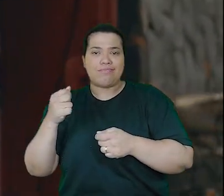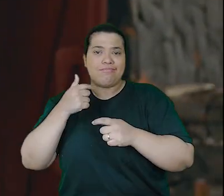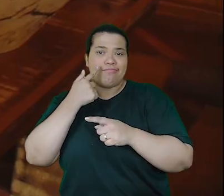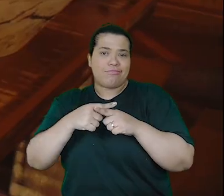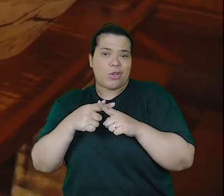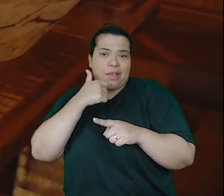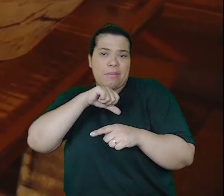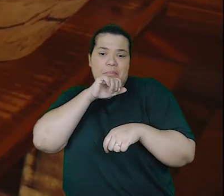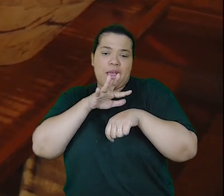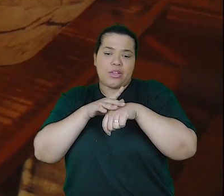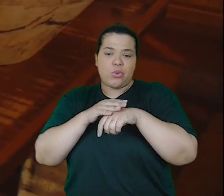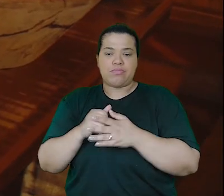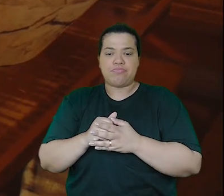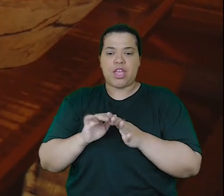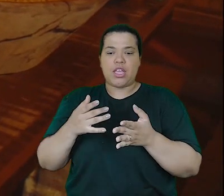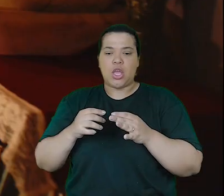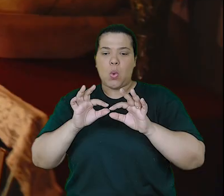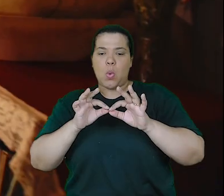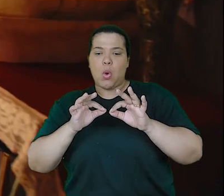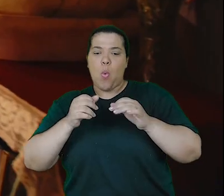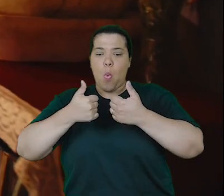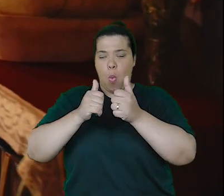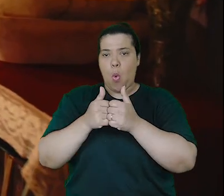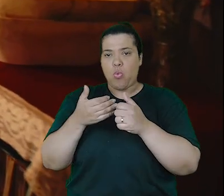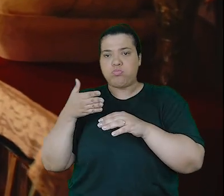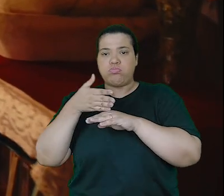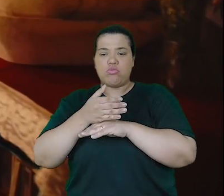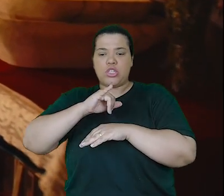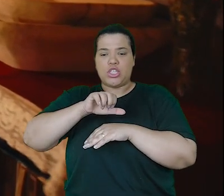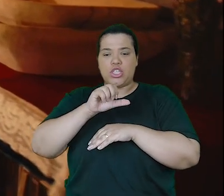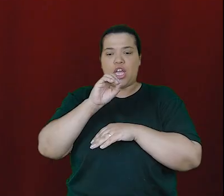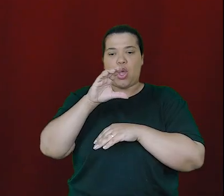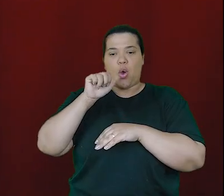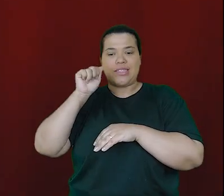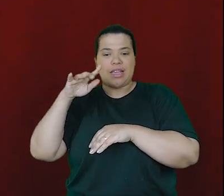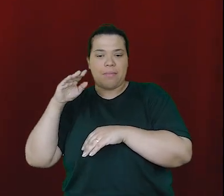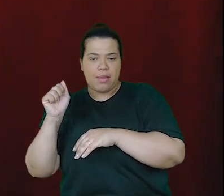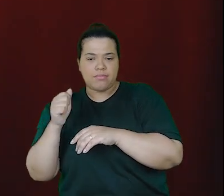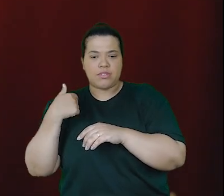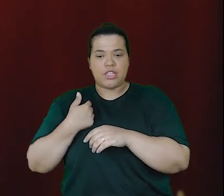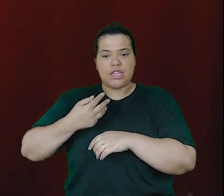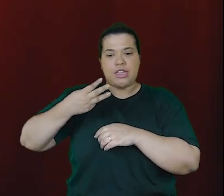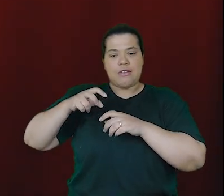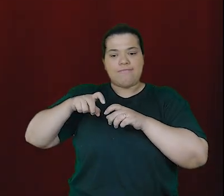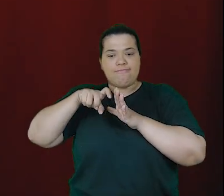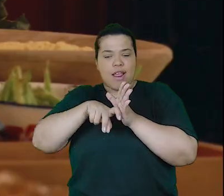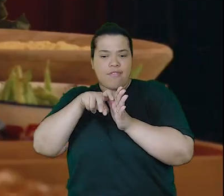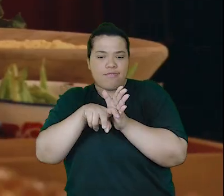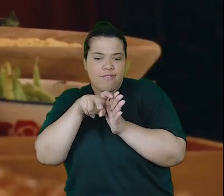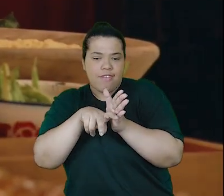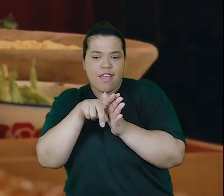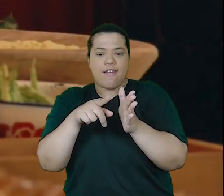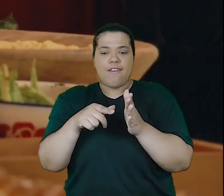doente. Daí tivemos a linha, ônibus, né? Fomos para Jaçaba. Já pegamos 3 bons da videira. Já